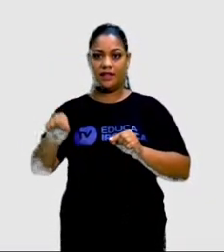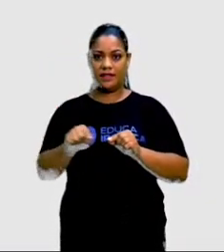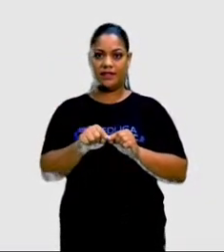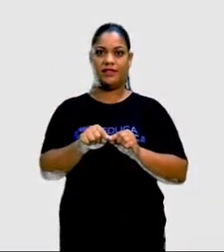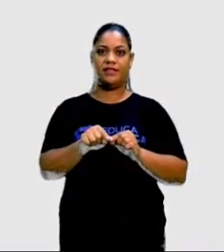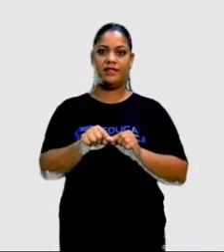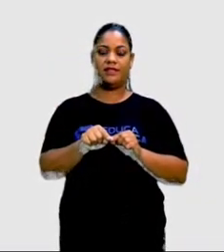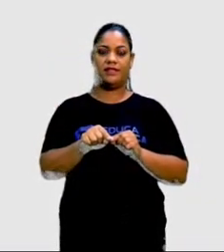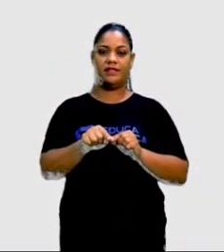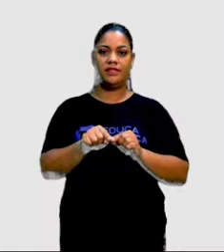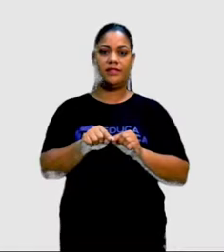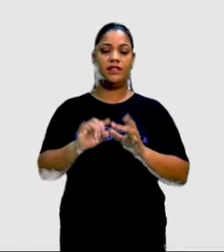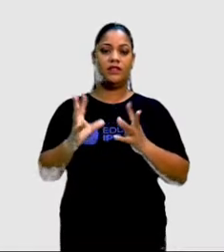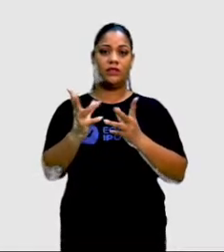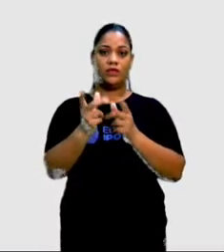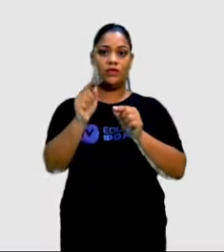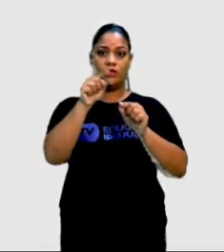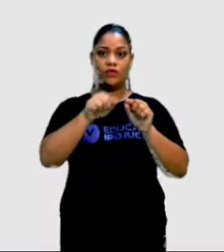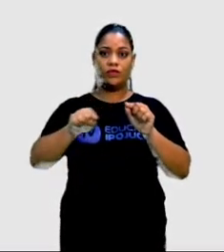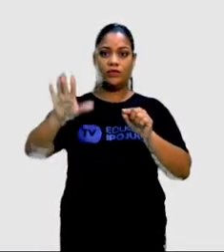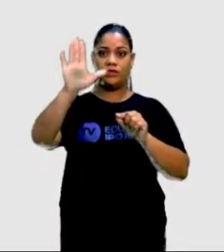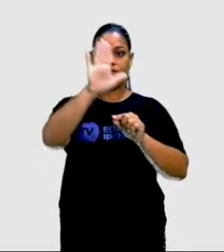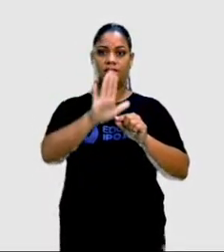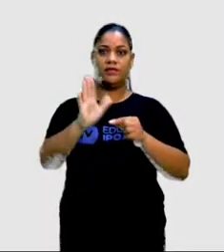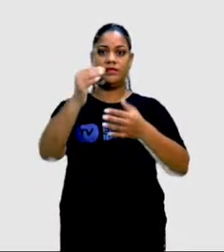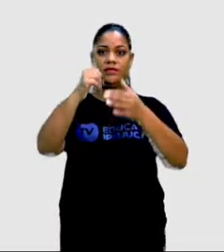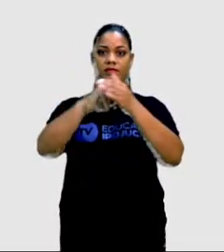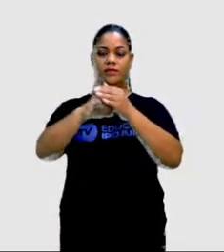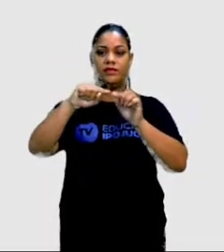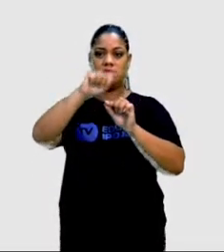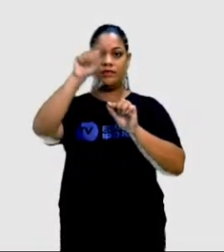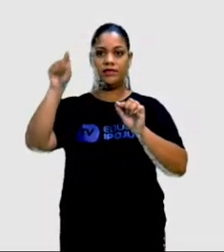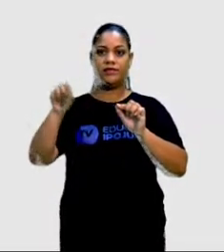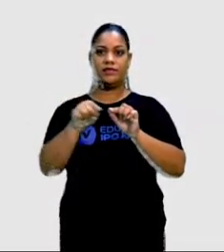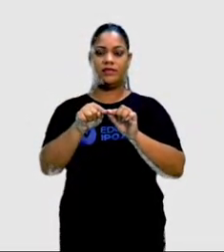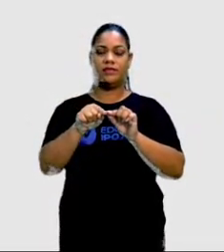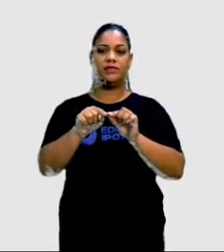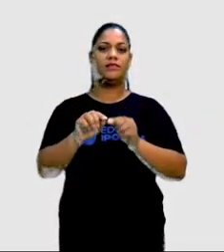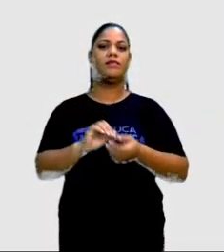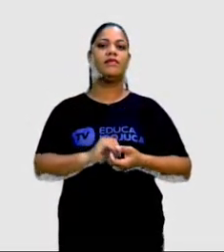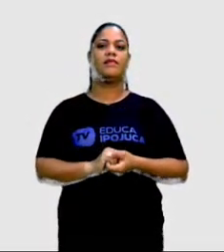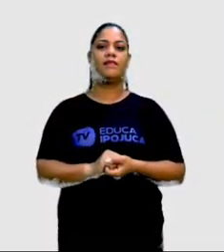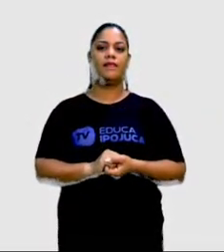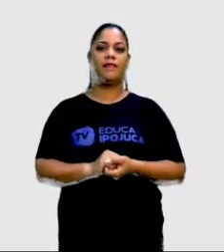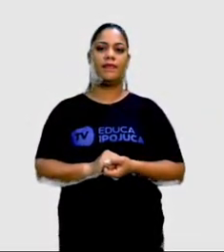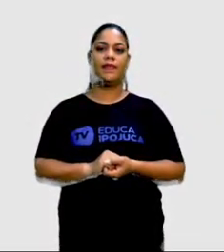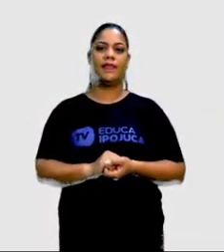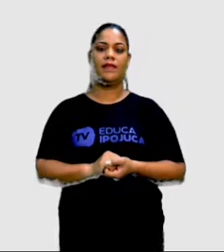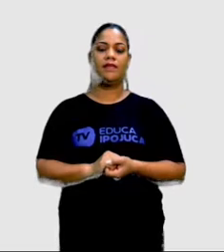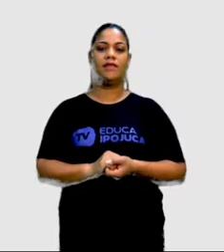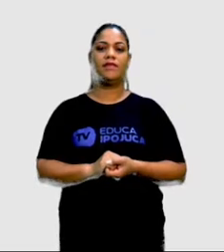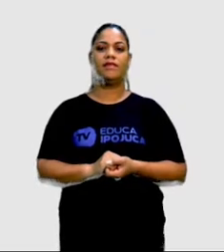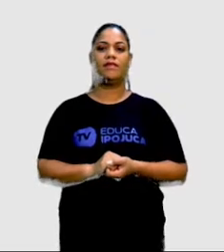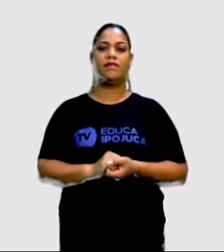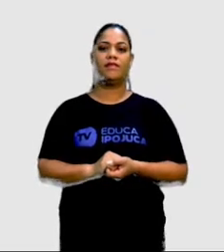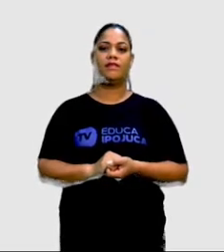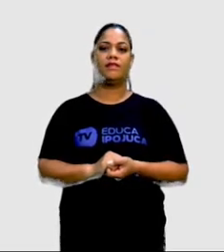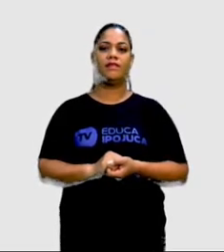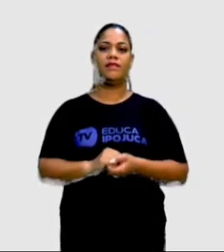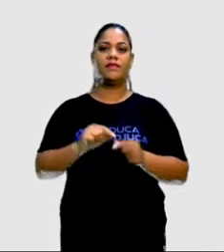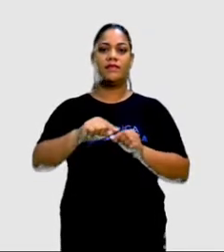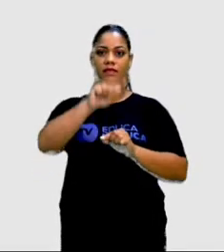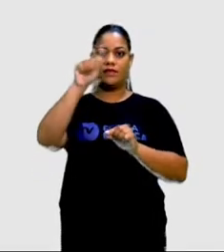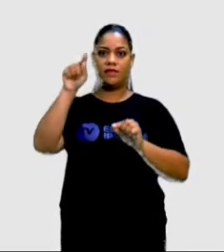E o círculo é tudo que está dentro da circunferência. Ou, dito de outra forma, o círculo é a parte interior